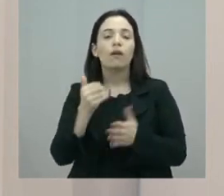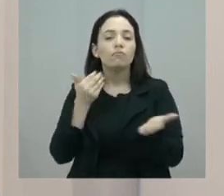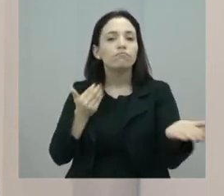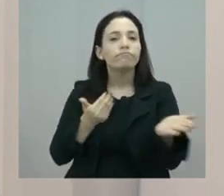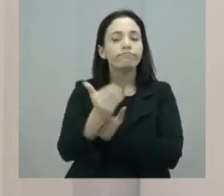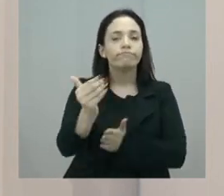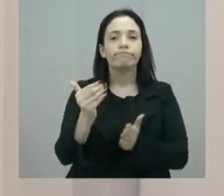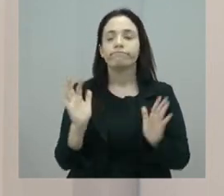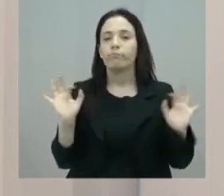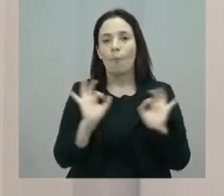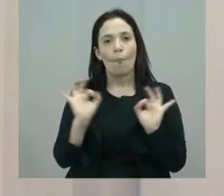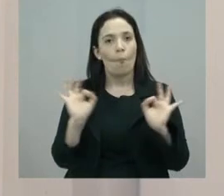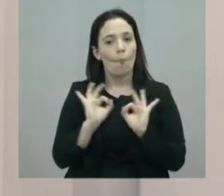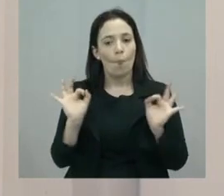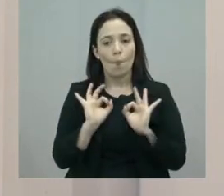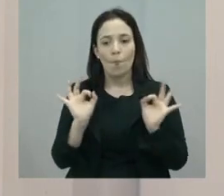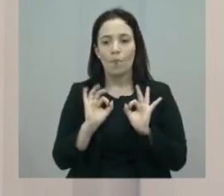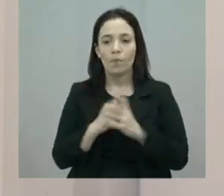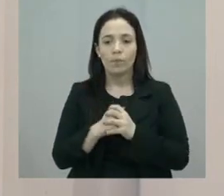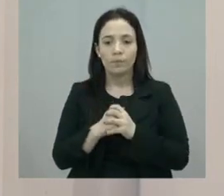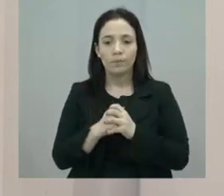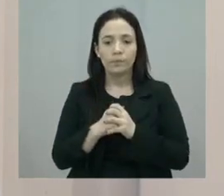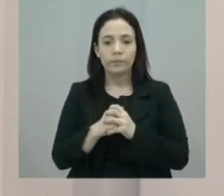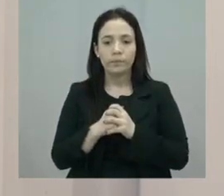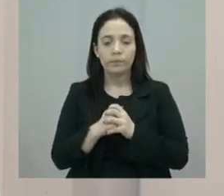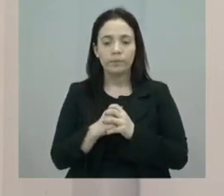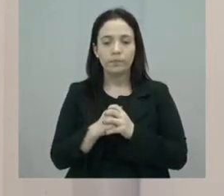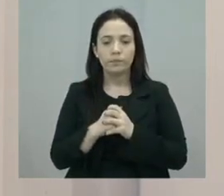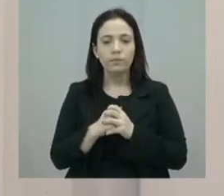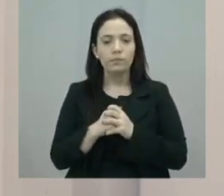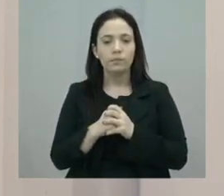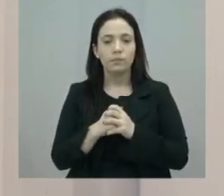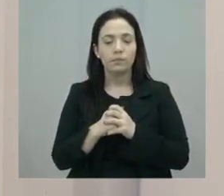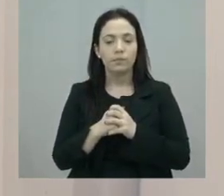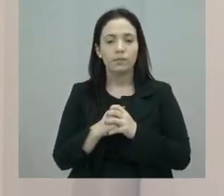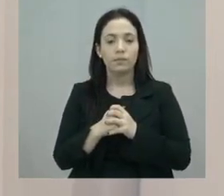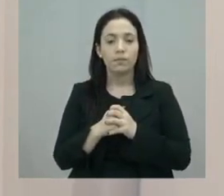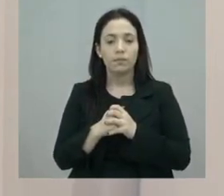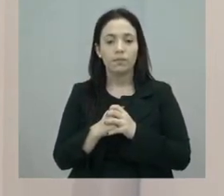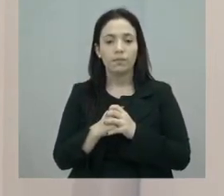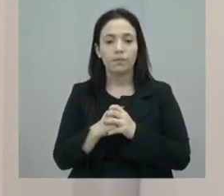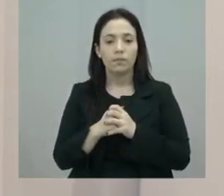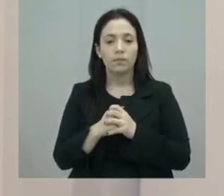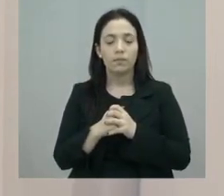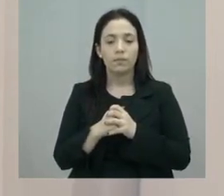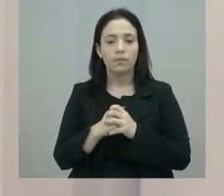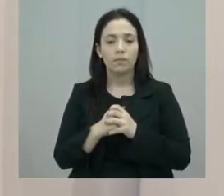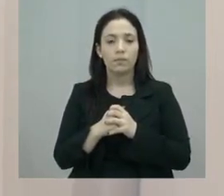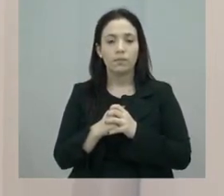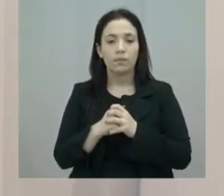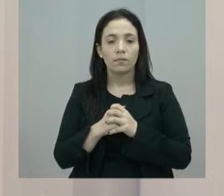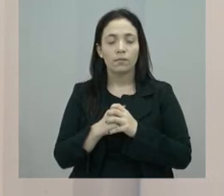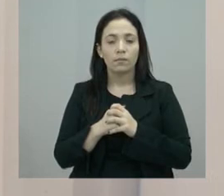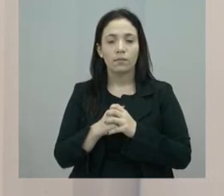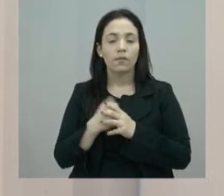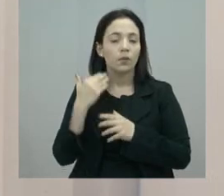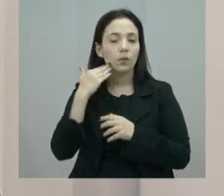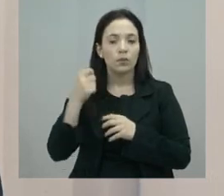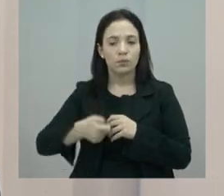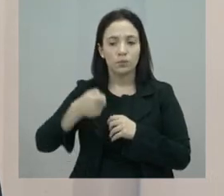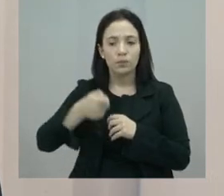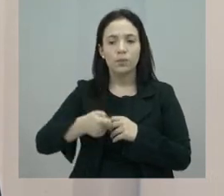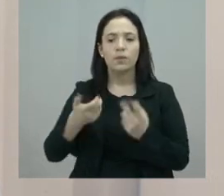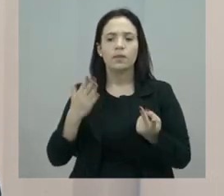que ele vai entrar em vigor. E enquanto esse projeto não entra em vigor, nós estamos com os juízes do interior, com